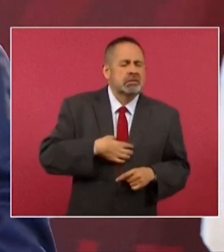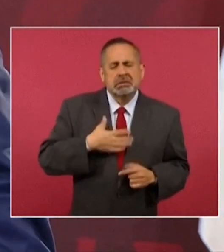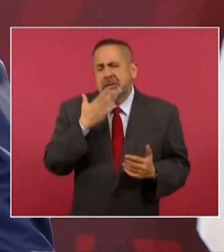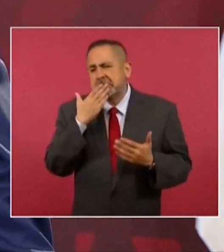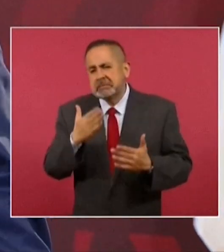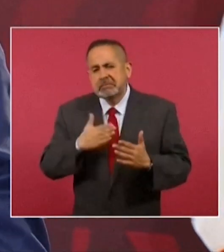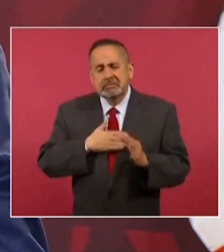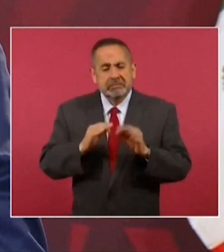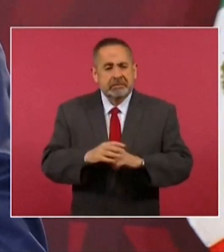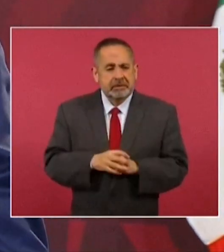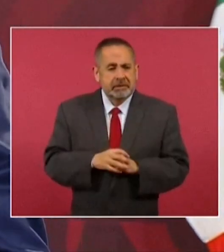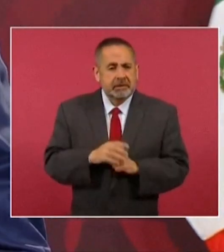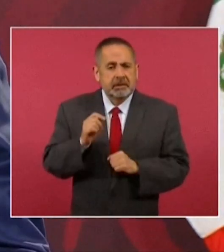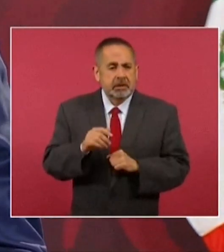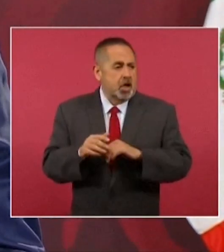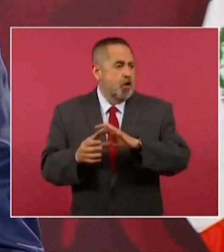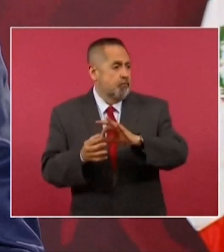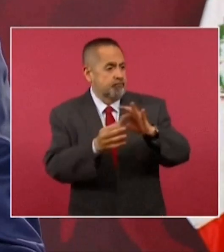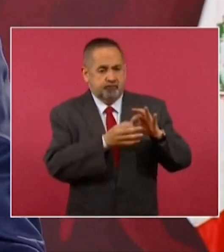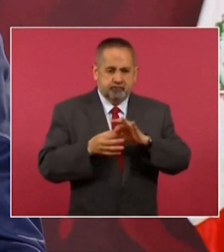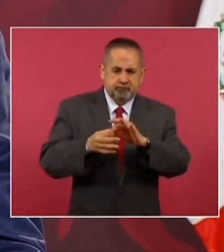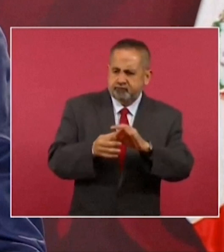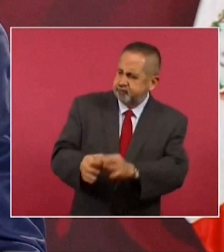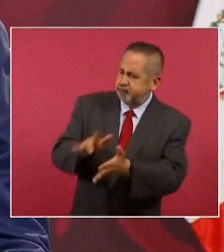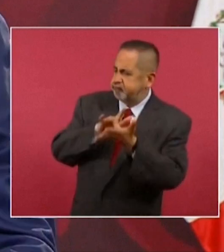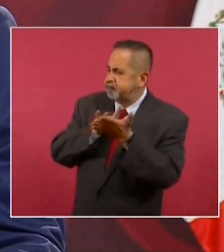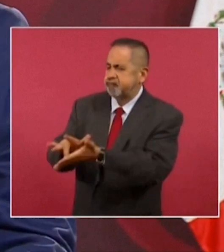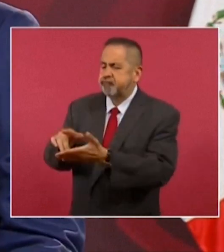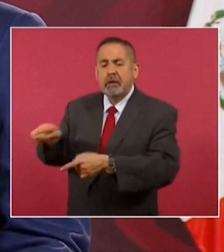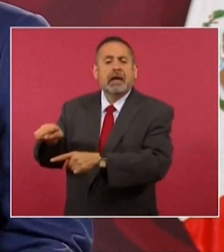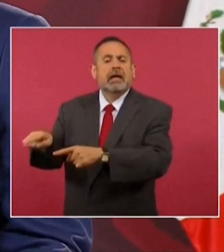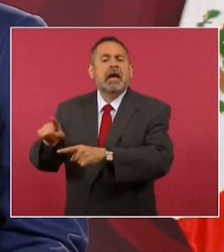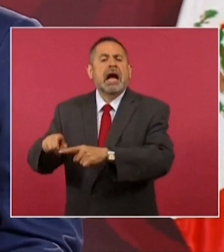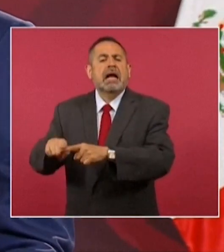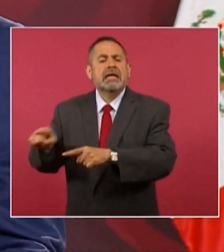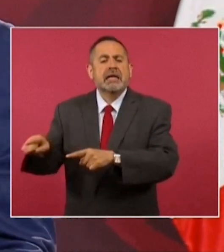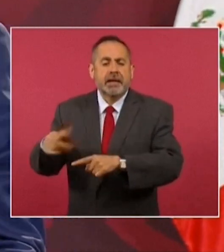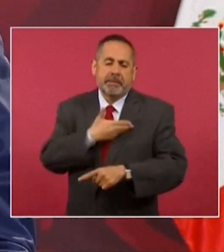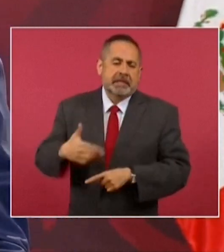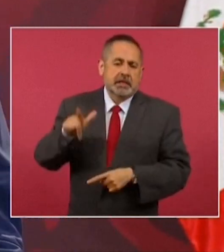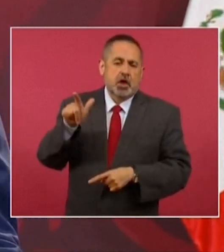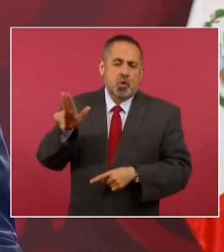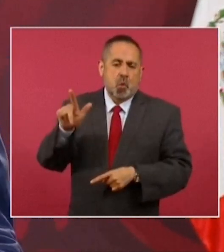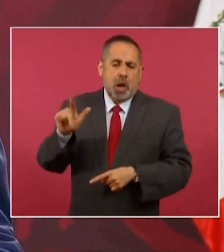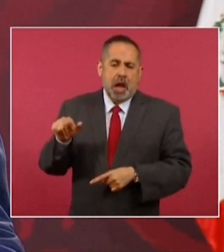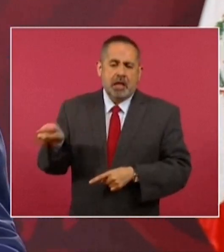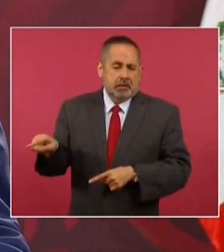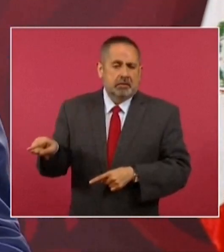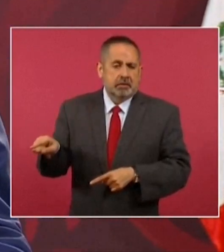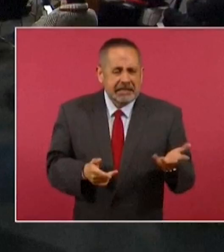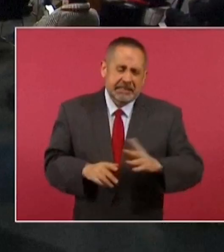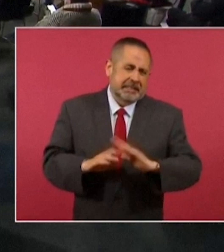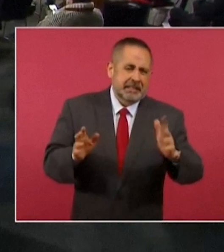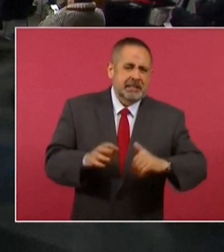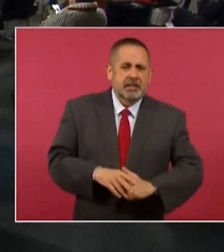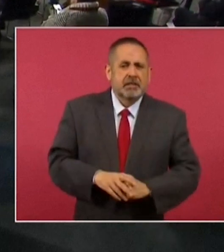Líderes do Canadá, México e Estados Unidos condenaram o que chamaram de ataques de 8 de janeiro contra a democracia brasileira. A